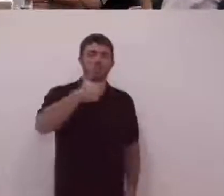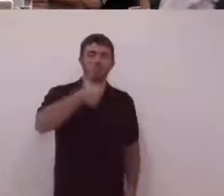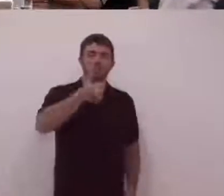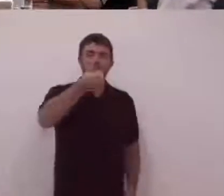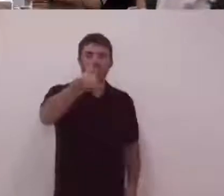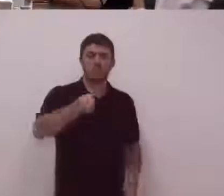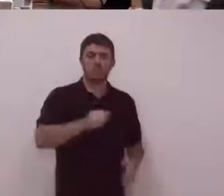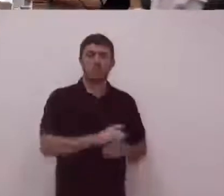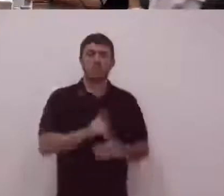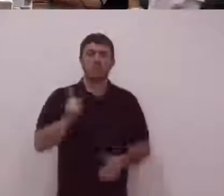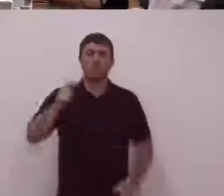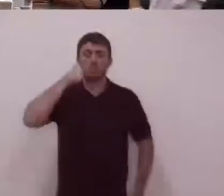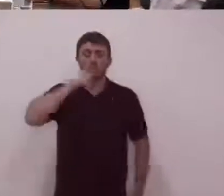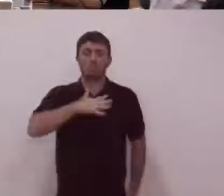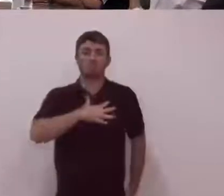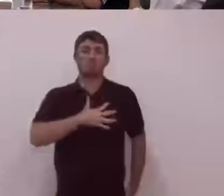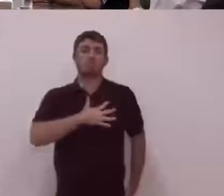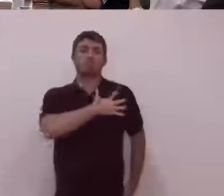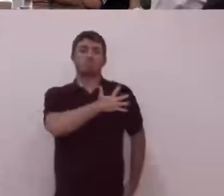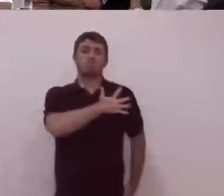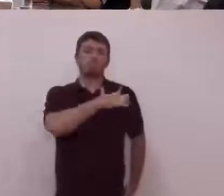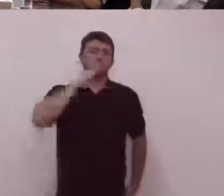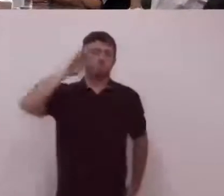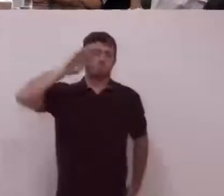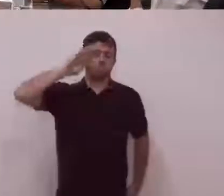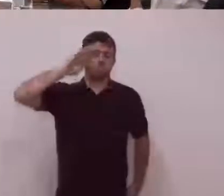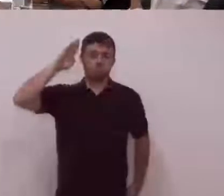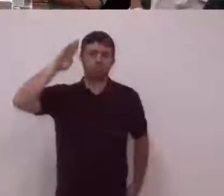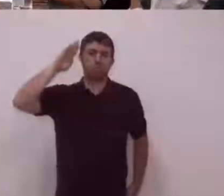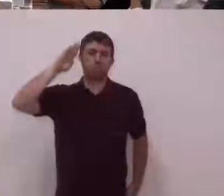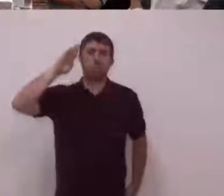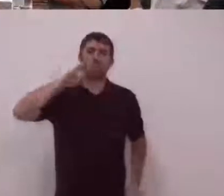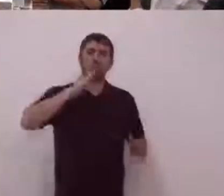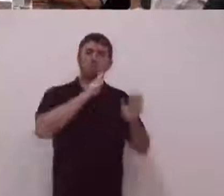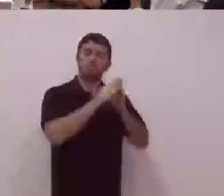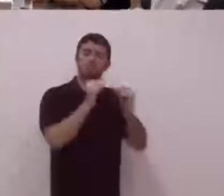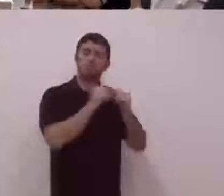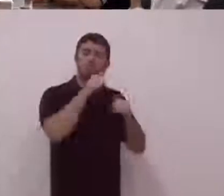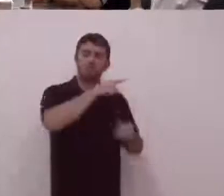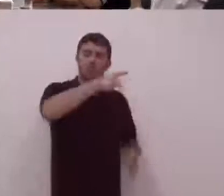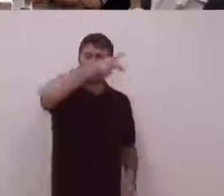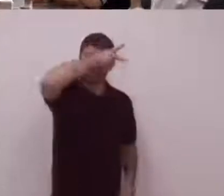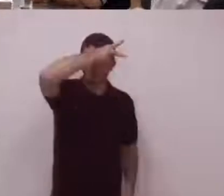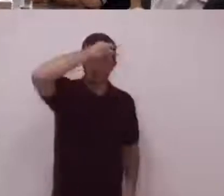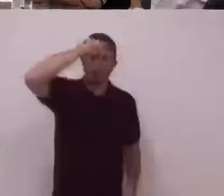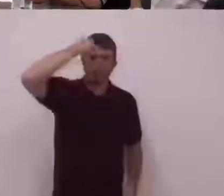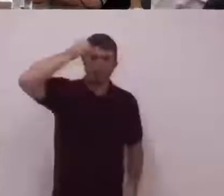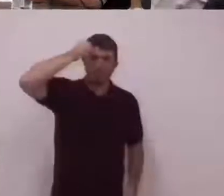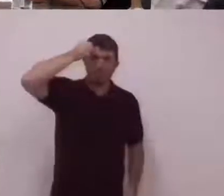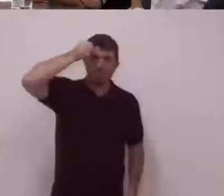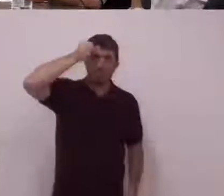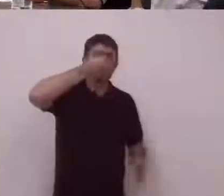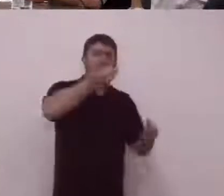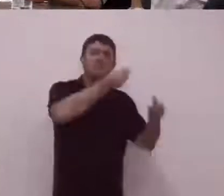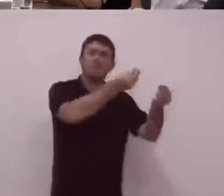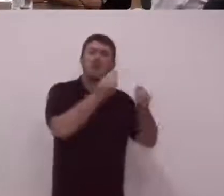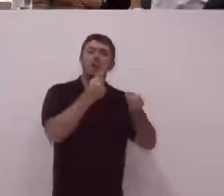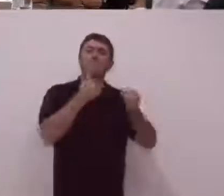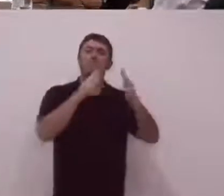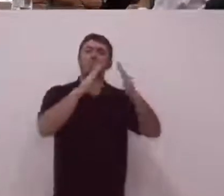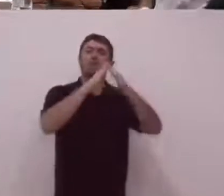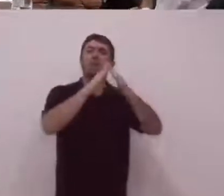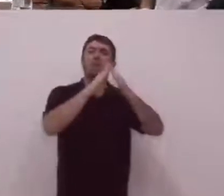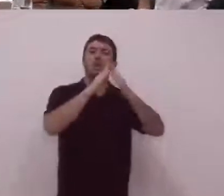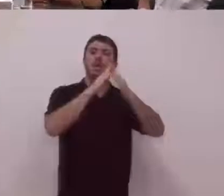solicitou que a Prefeitura Municipal estudasse a possibilidade de ceder ou alugar um imóvel como destinação de